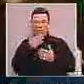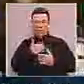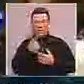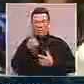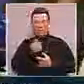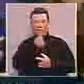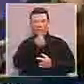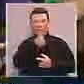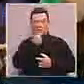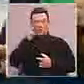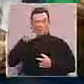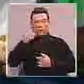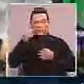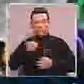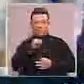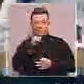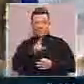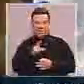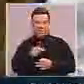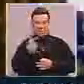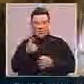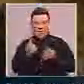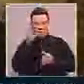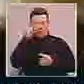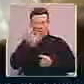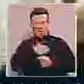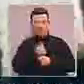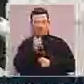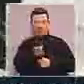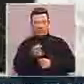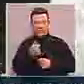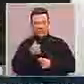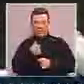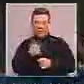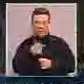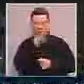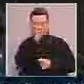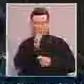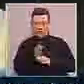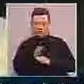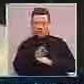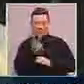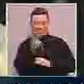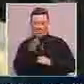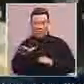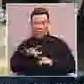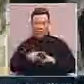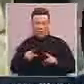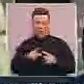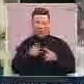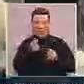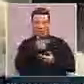não me dá uma decisão futura mesmo. Tem alguma ideia daquilo que quer seguir? Estou indecisa, entre duas áreas.